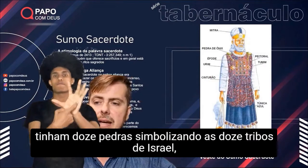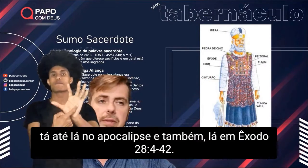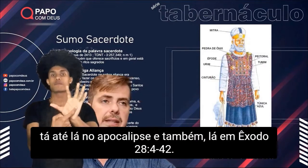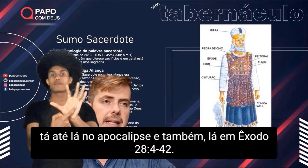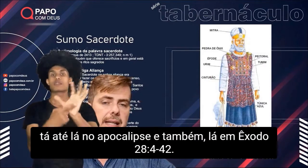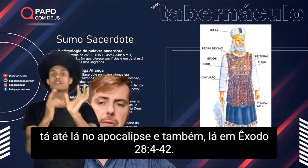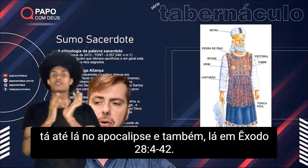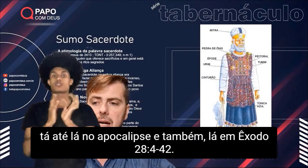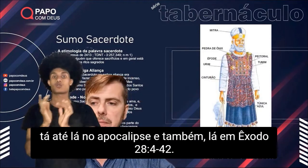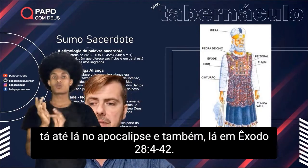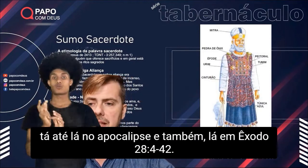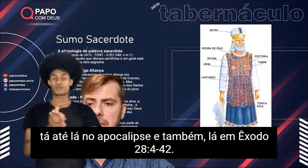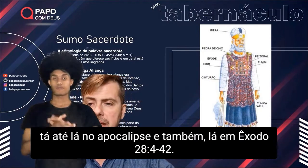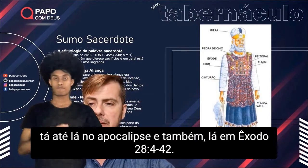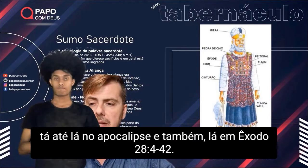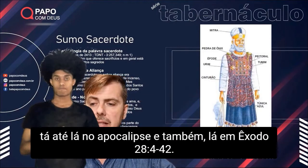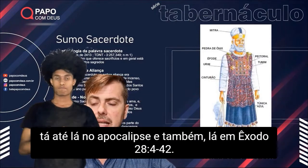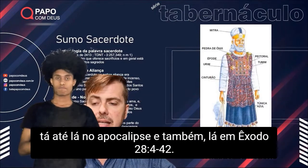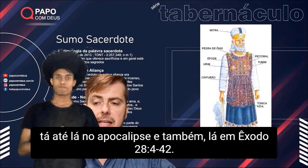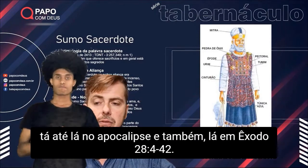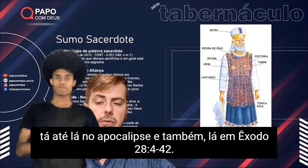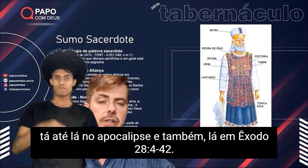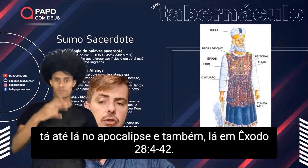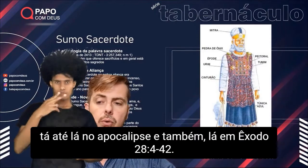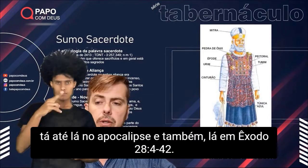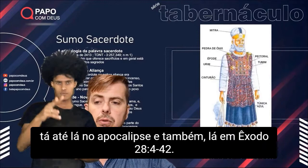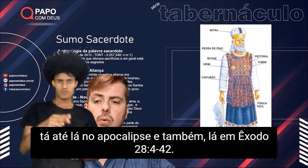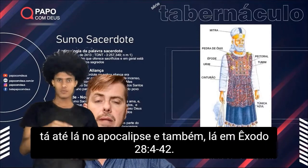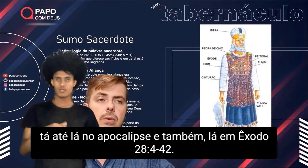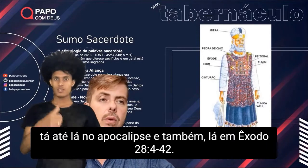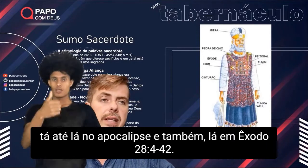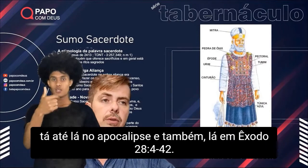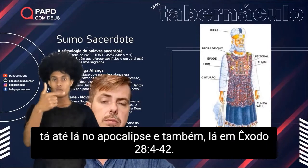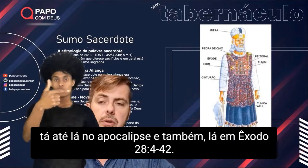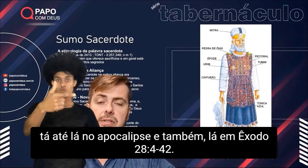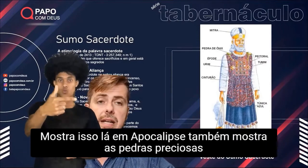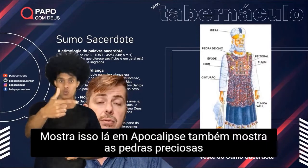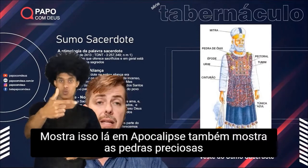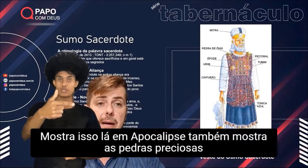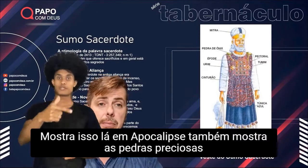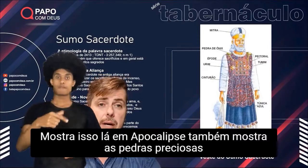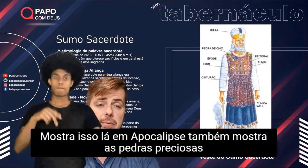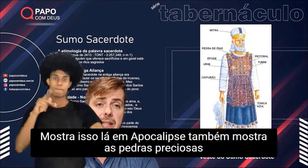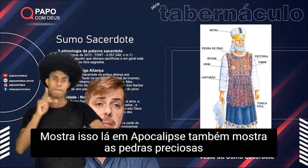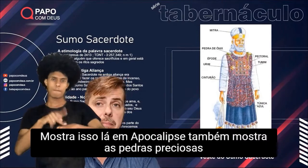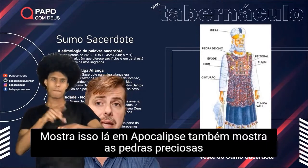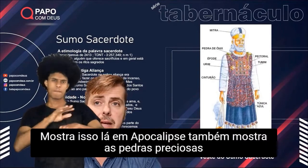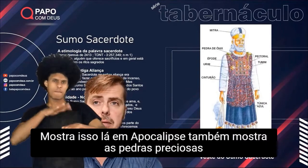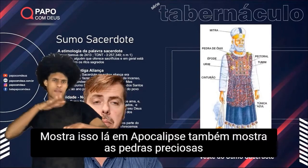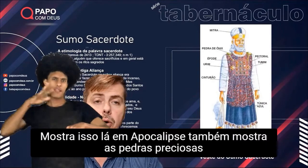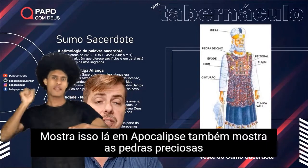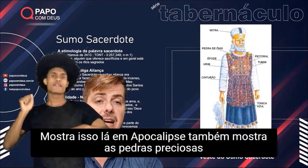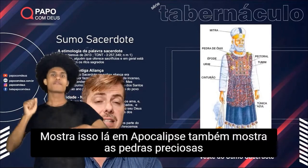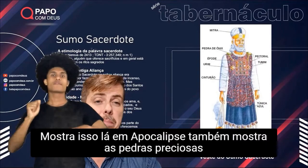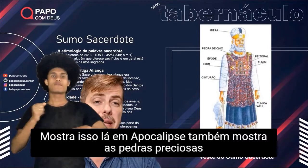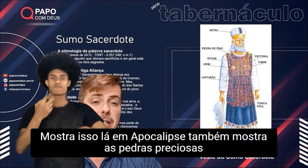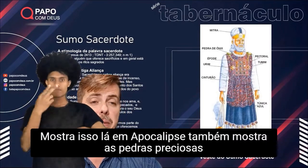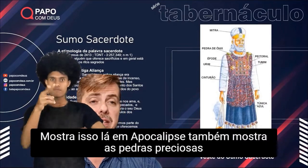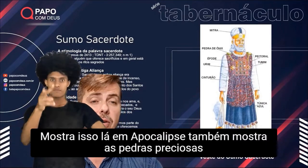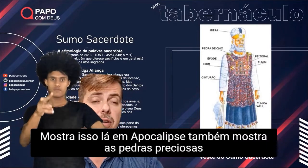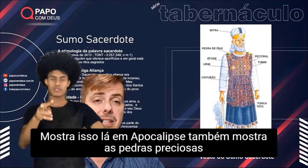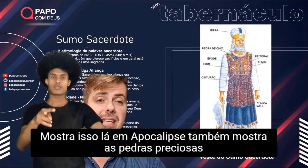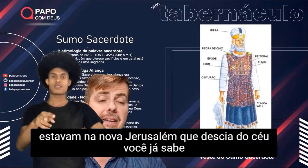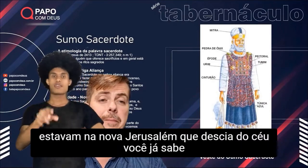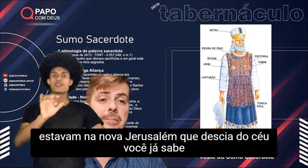de Israel. Tá até lá no Apocalipse também. Lá em Êxodo 28, do 4 ao 42 mostra isso, e lá em Apocalipse também mostra as